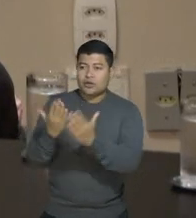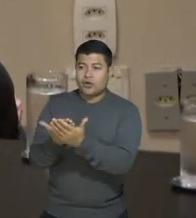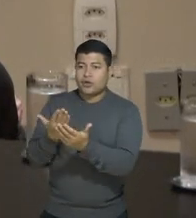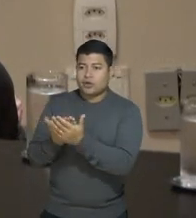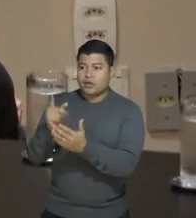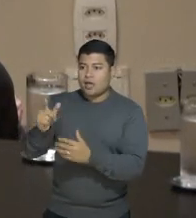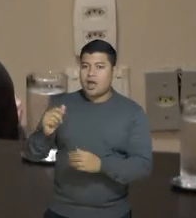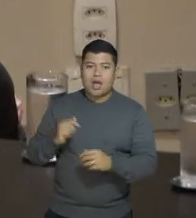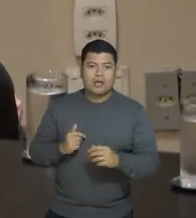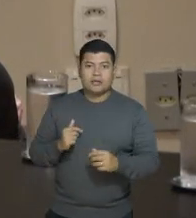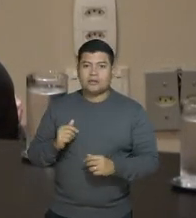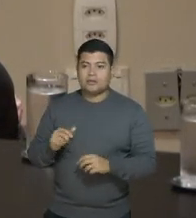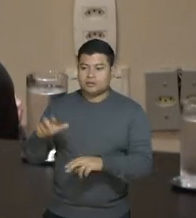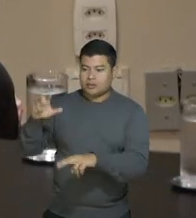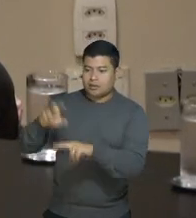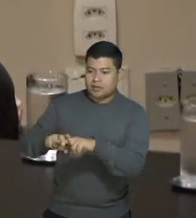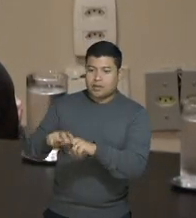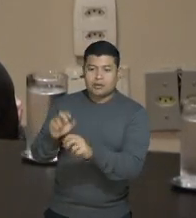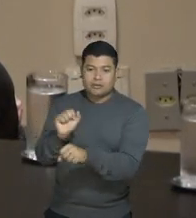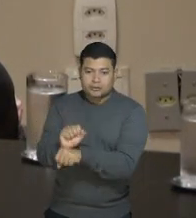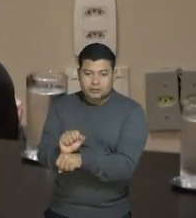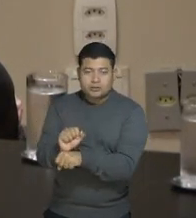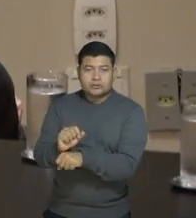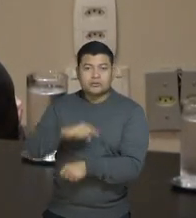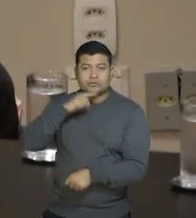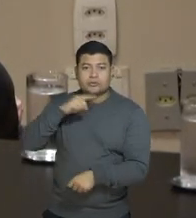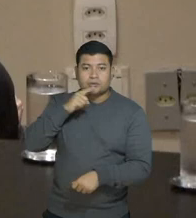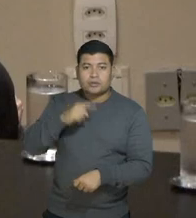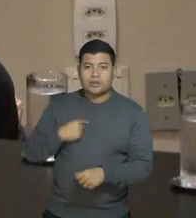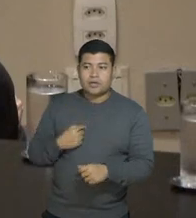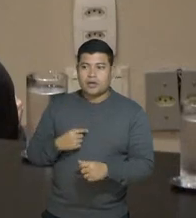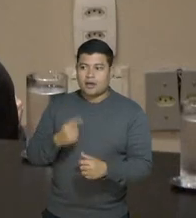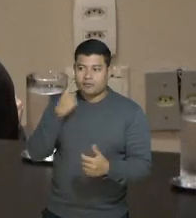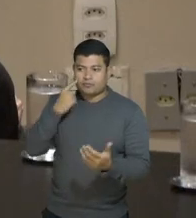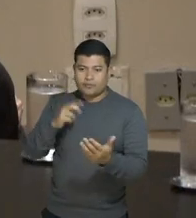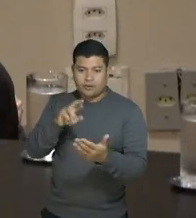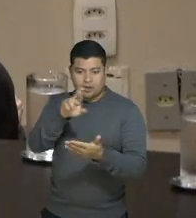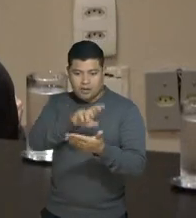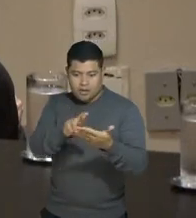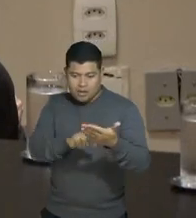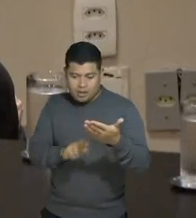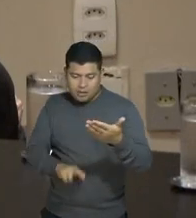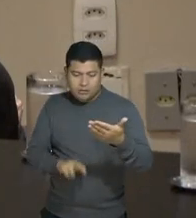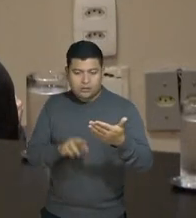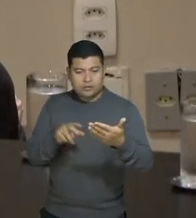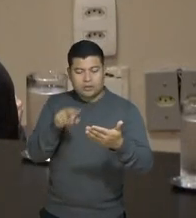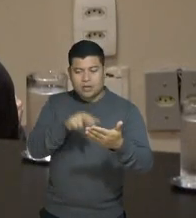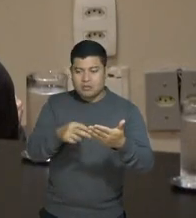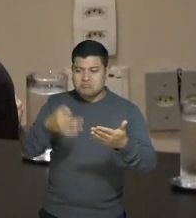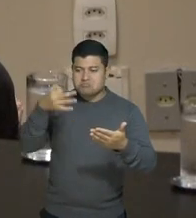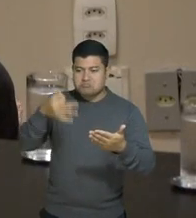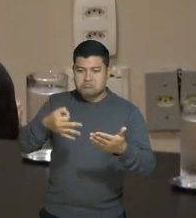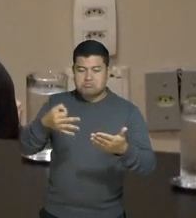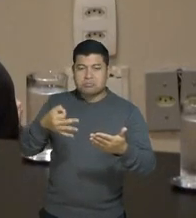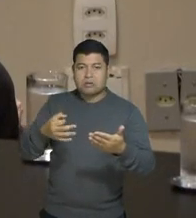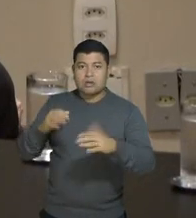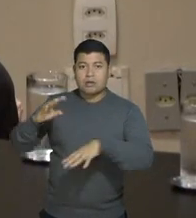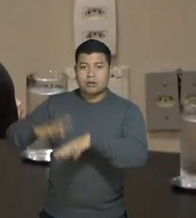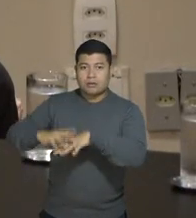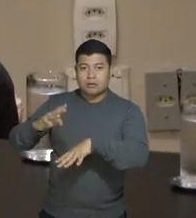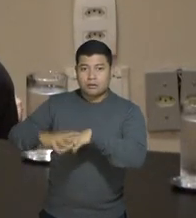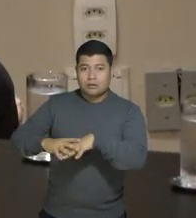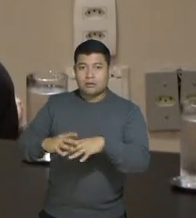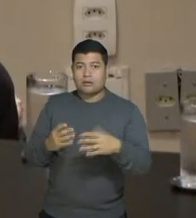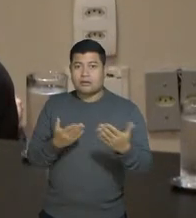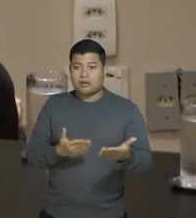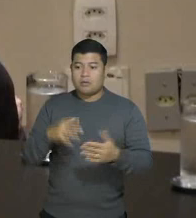quieta. Daí tu vai olhar o relatório, ele é excelente em matemática, ele é excelente em português, o único problema dele é